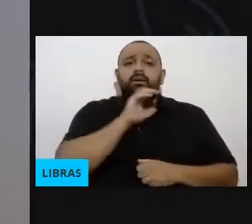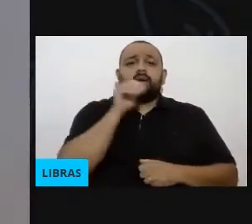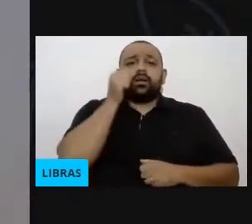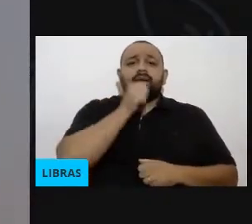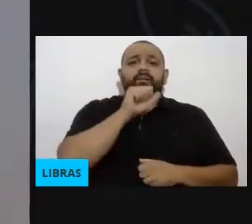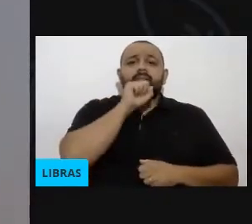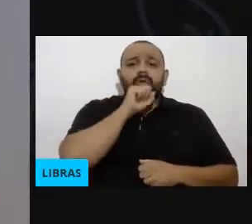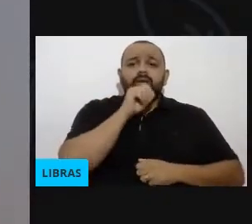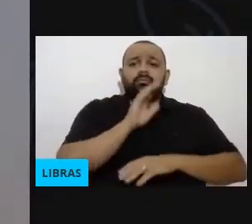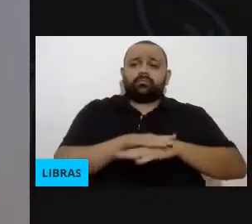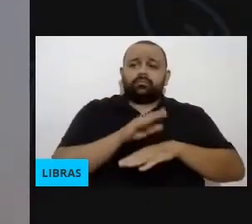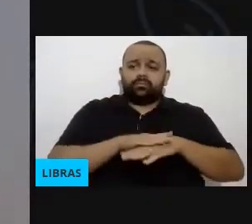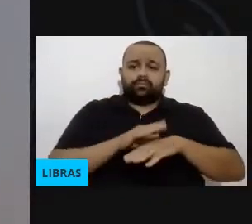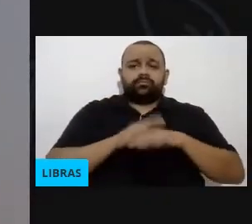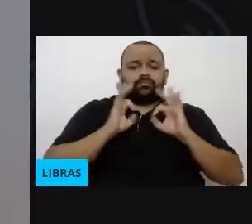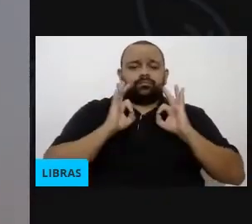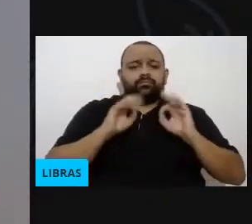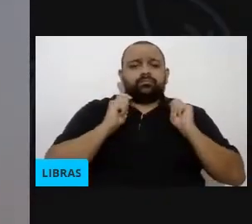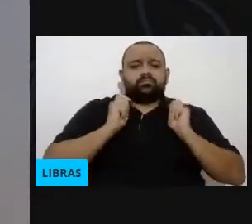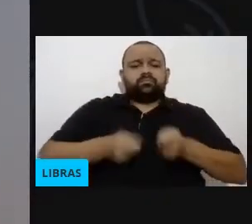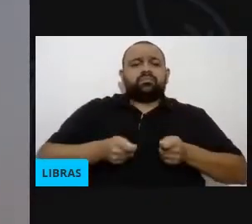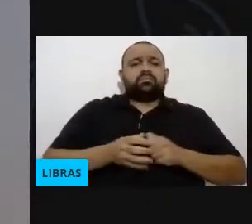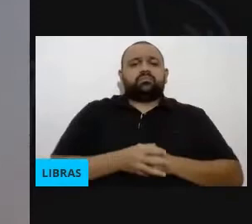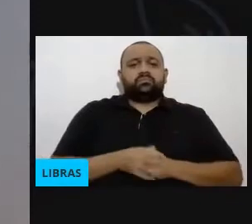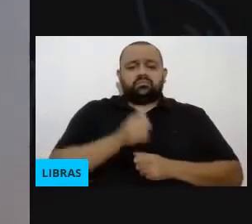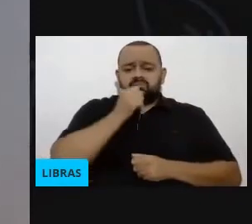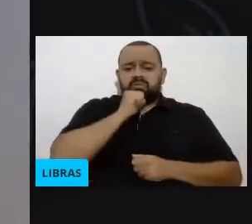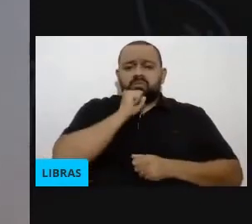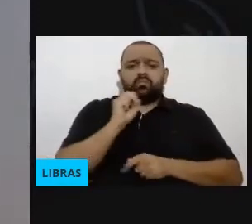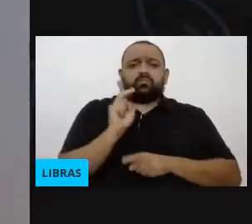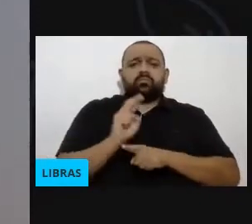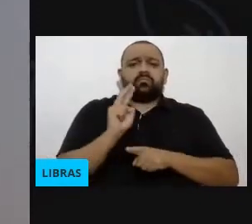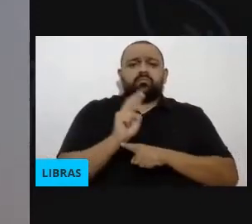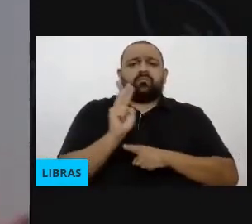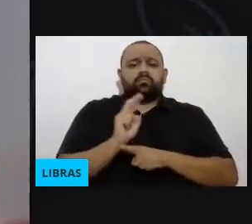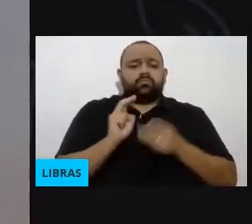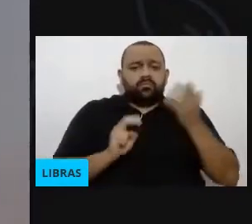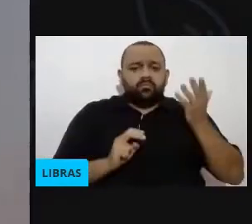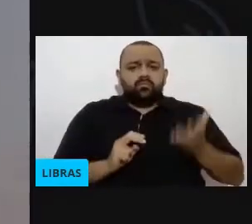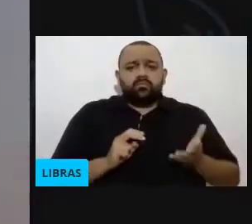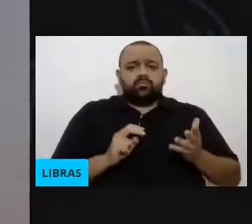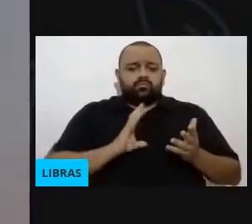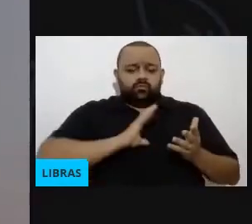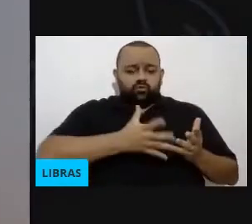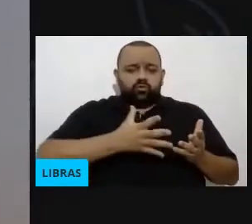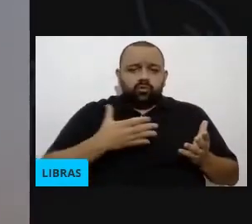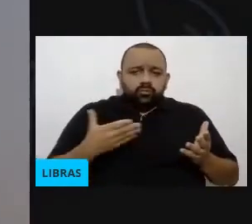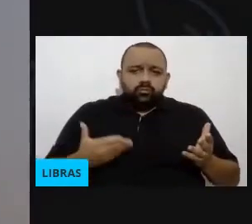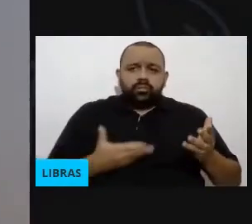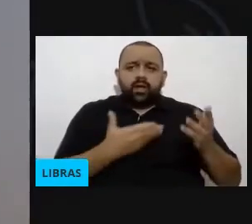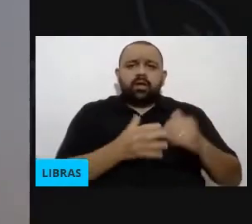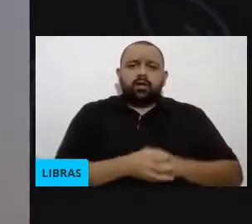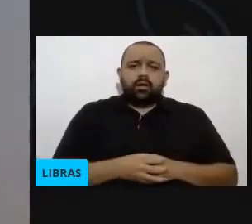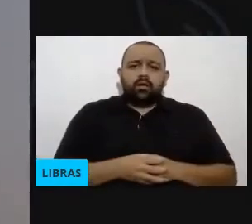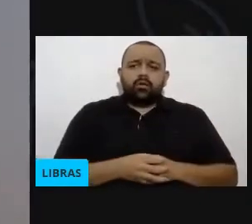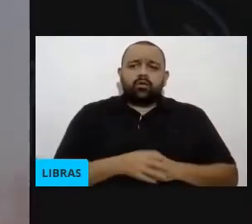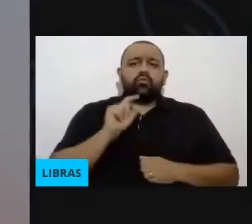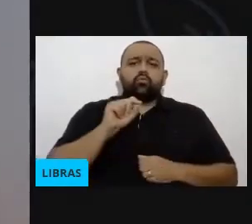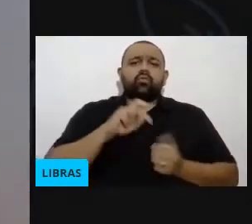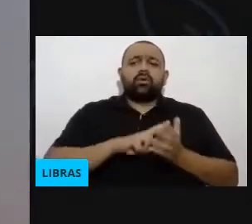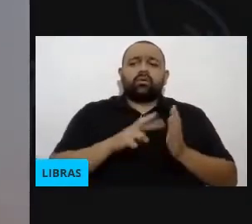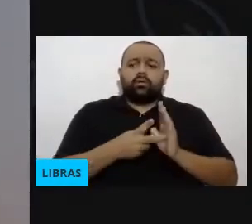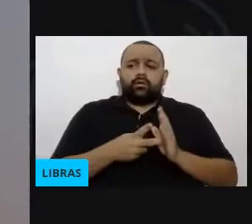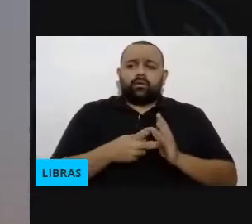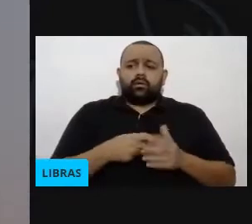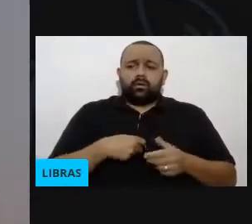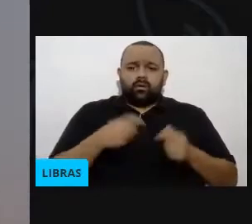variar um pouco, é determinante. É ela que toma conta e toma a frente de tudo. O que é a frente de tudo? Bom, eu preciso